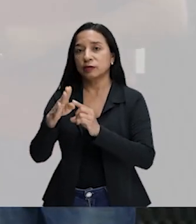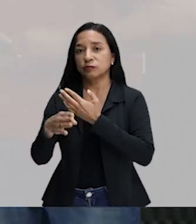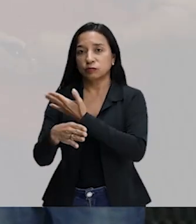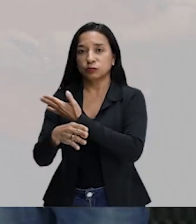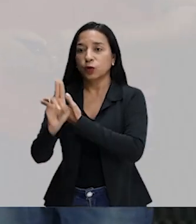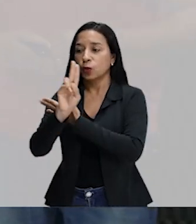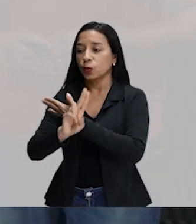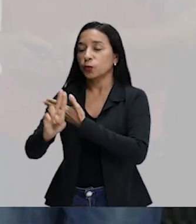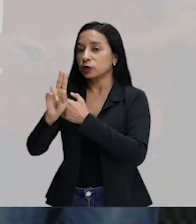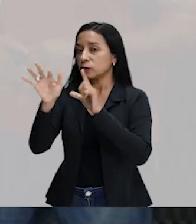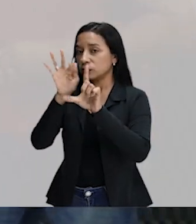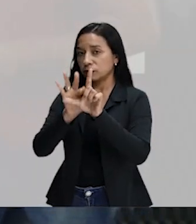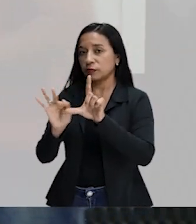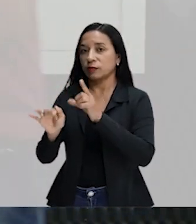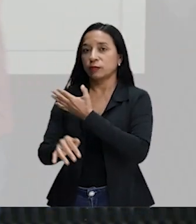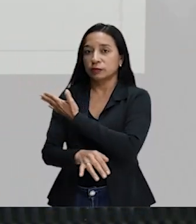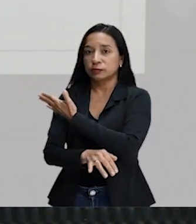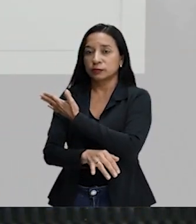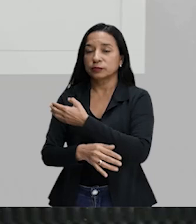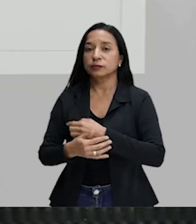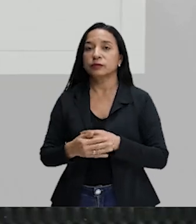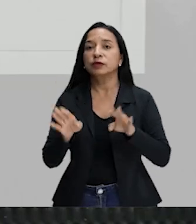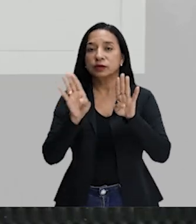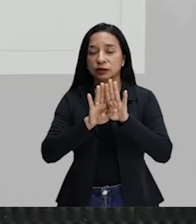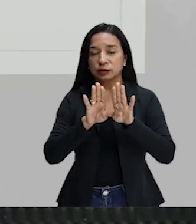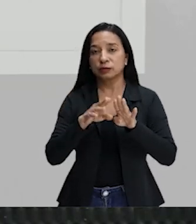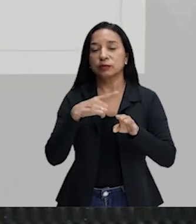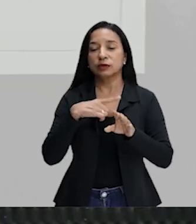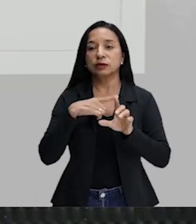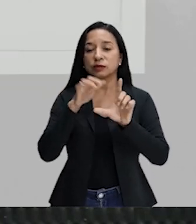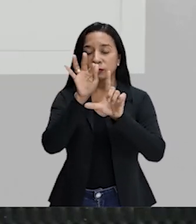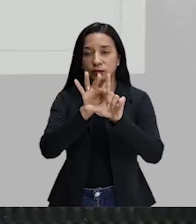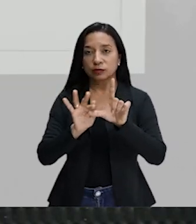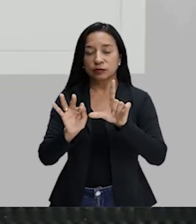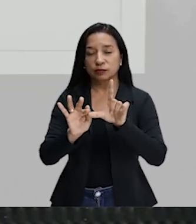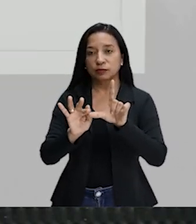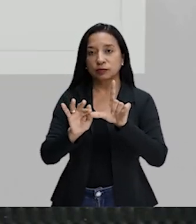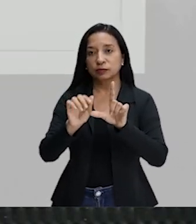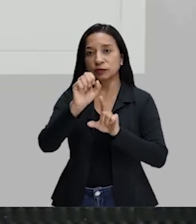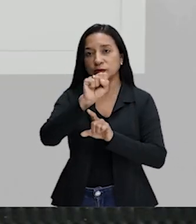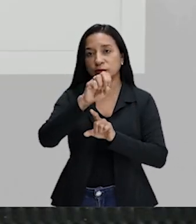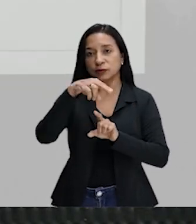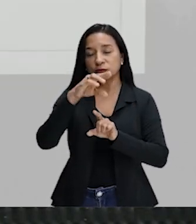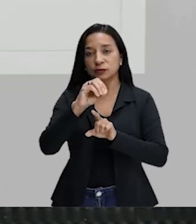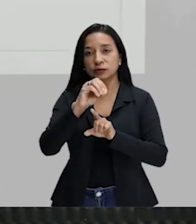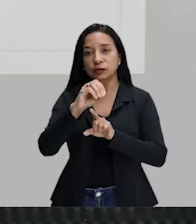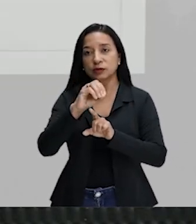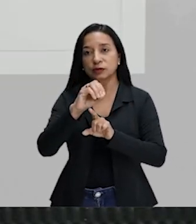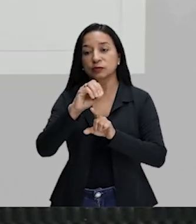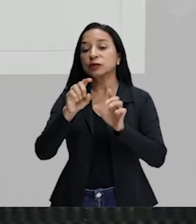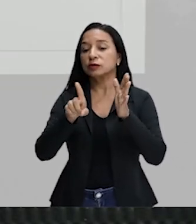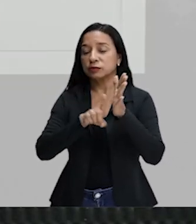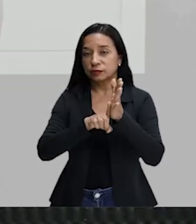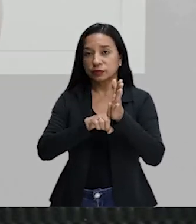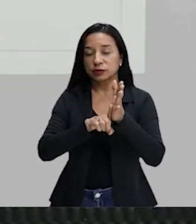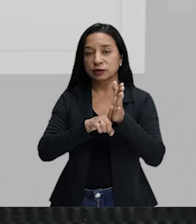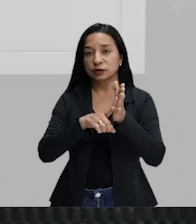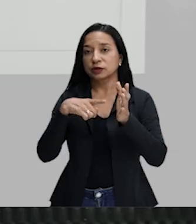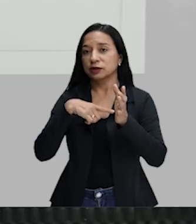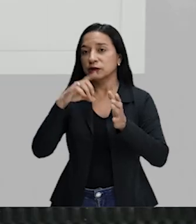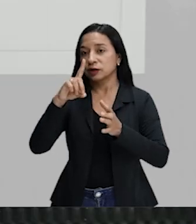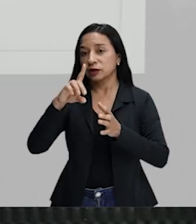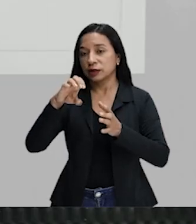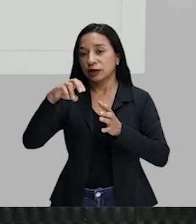essa fórmula aqui. Certo? E também existe uma fórmula que é o seno da diferença. Essas fórmulas têm dedução. Você